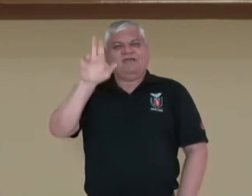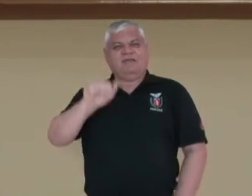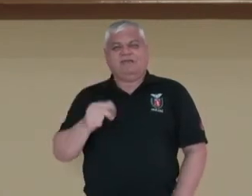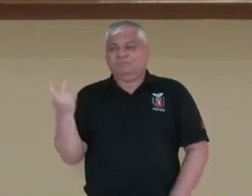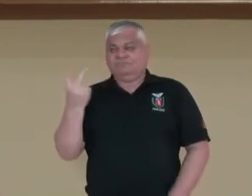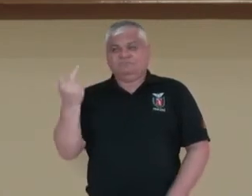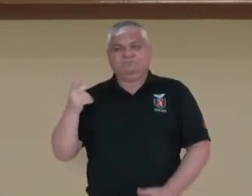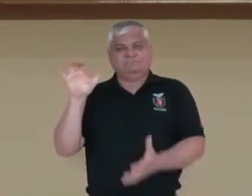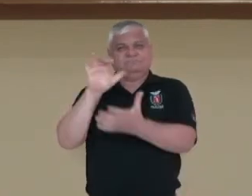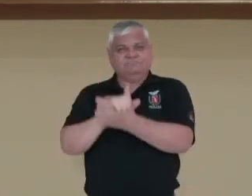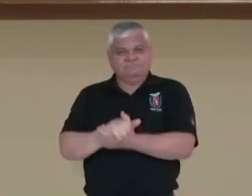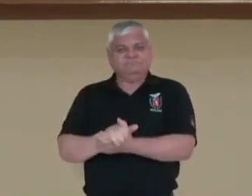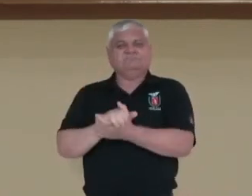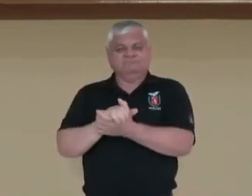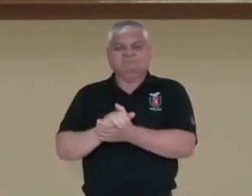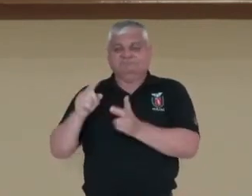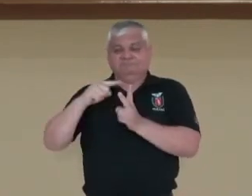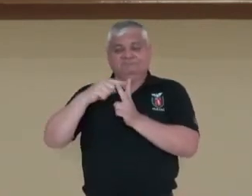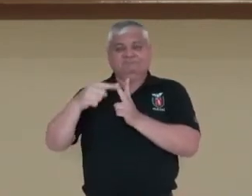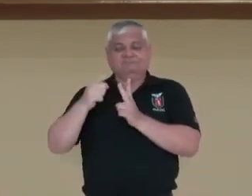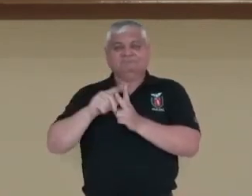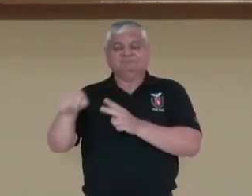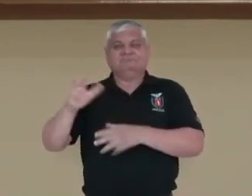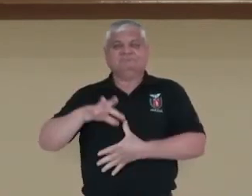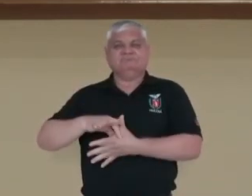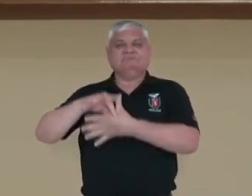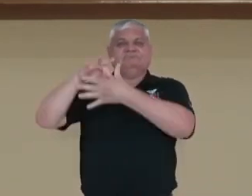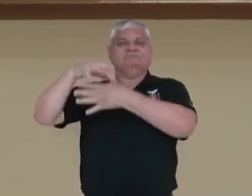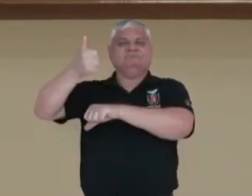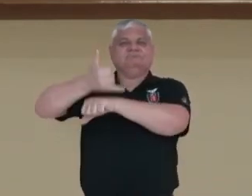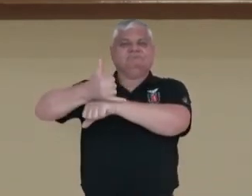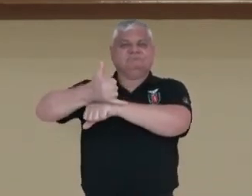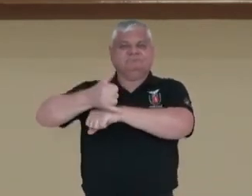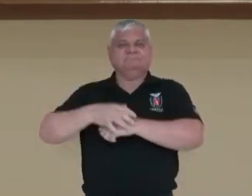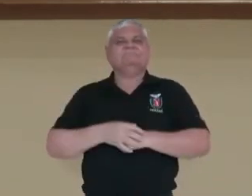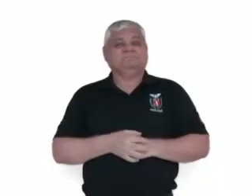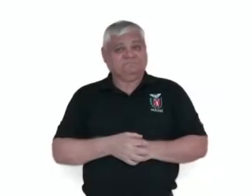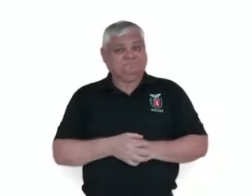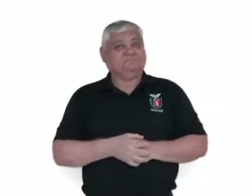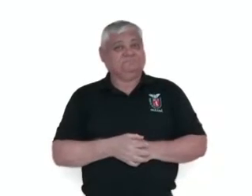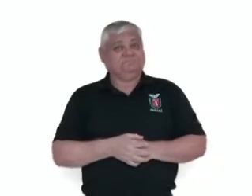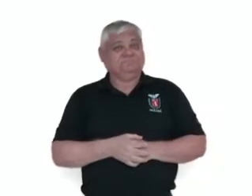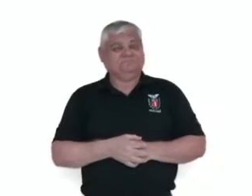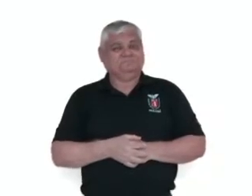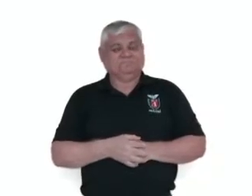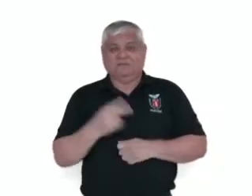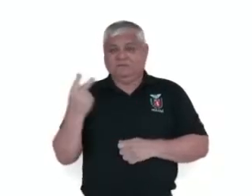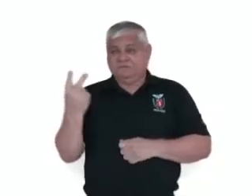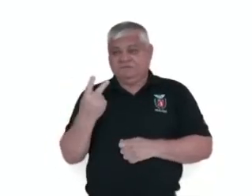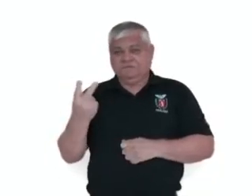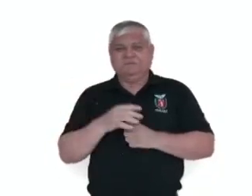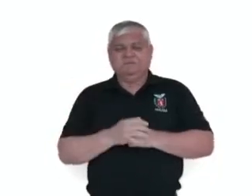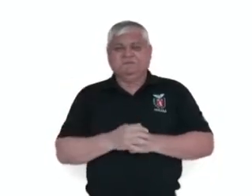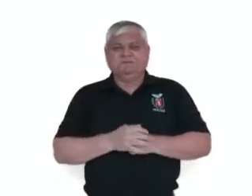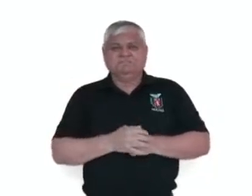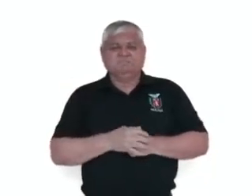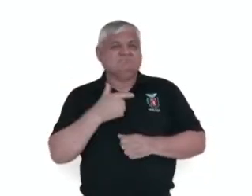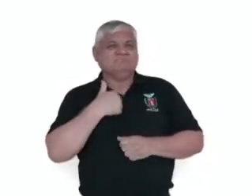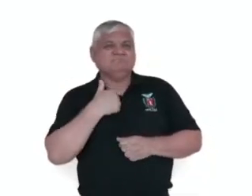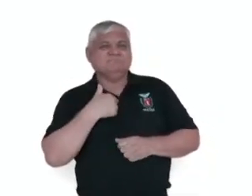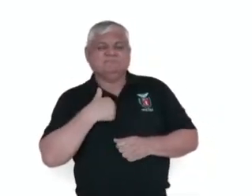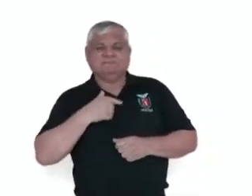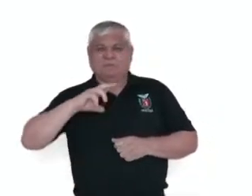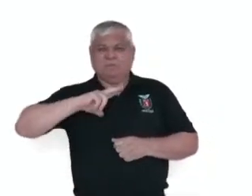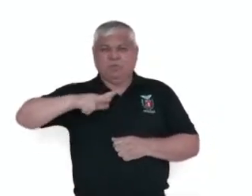ali e se destaca pela liderança dele, né? Então veja, dispostos a destruir o quilombo de Palmares,